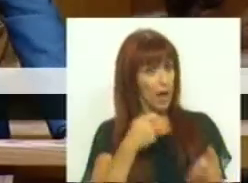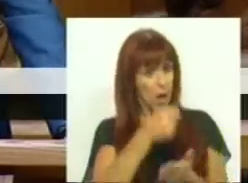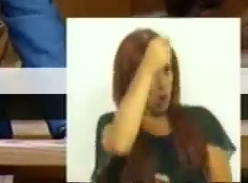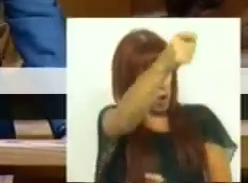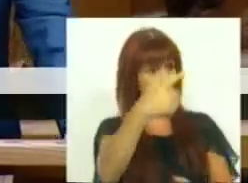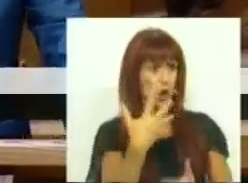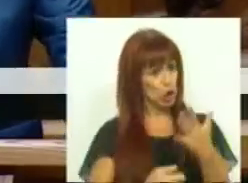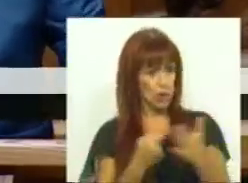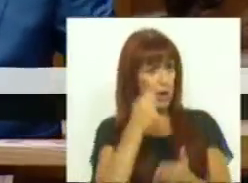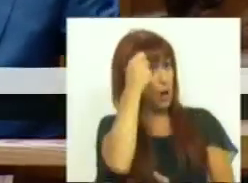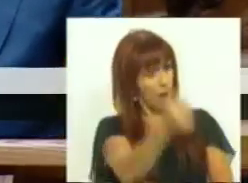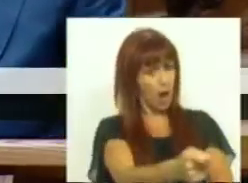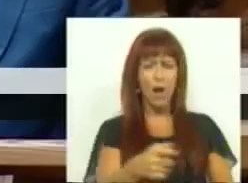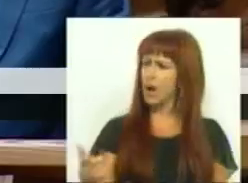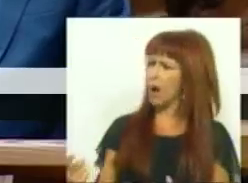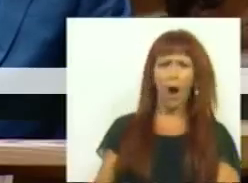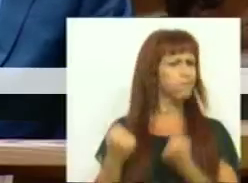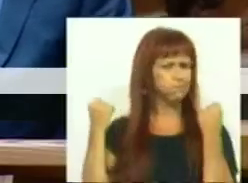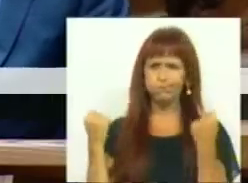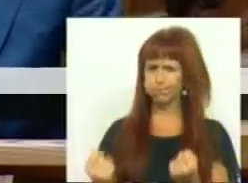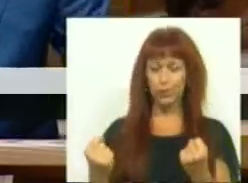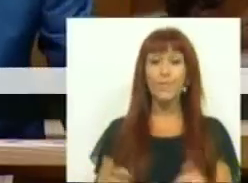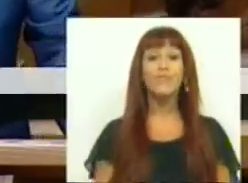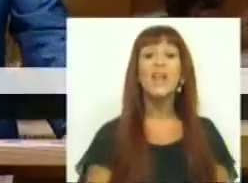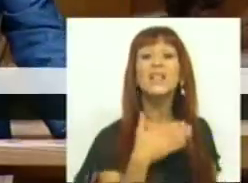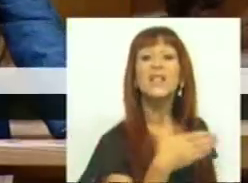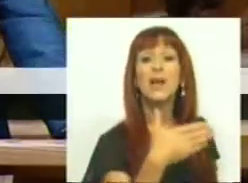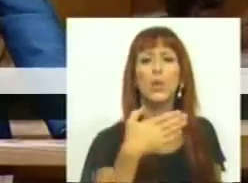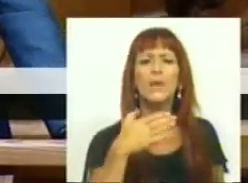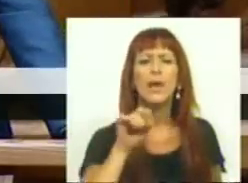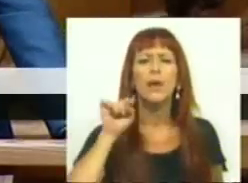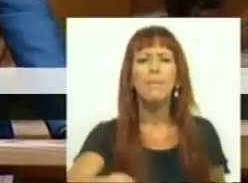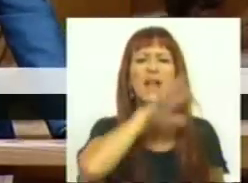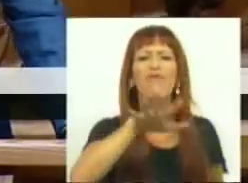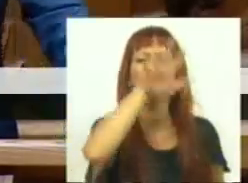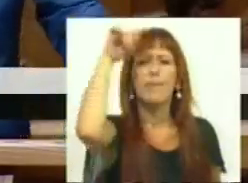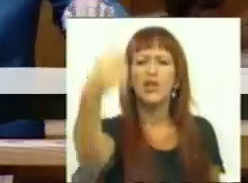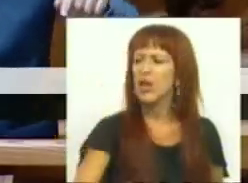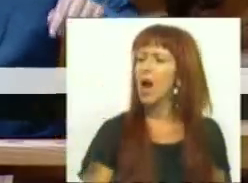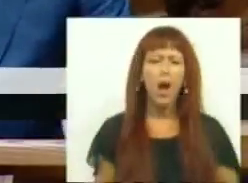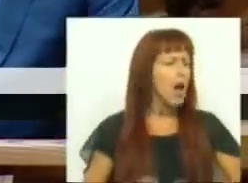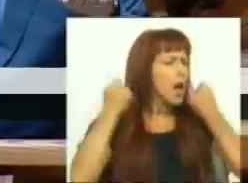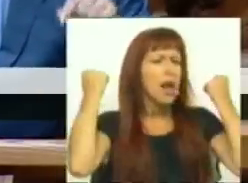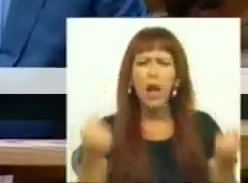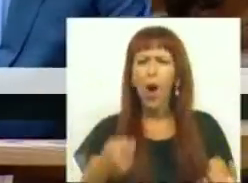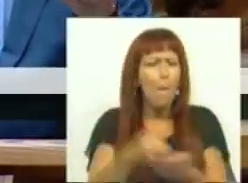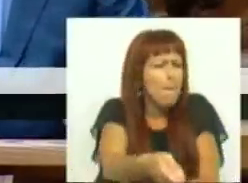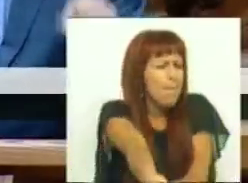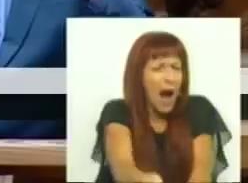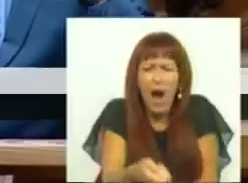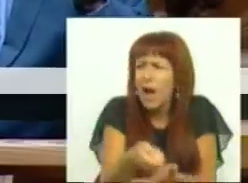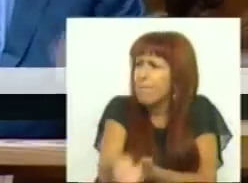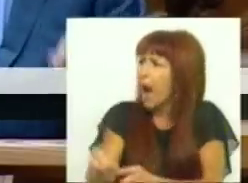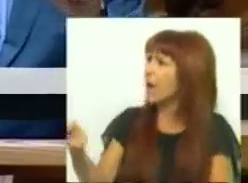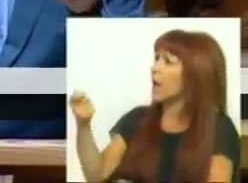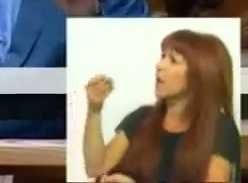e com os seus descontos. Eles não aguentam. Há 170 mil famílias que já não conseguem pagar o